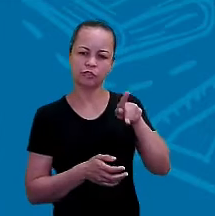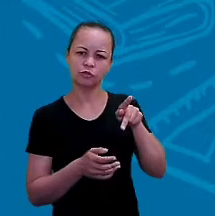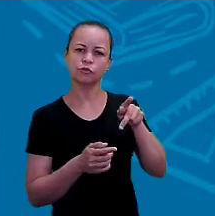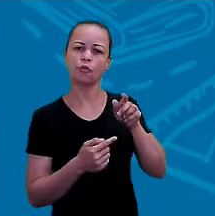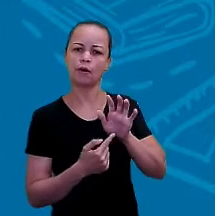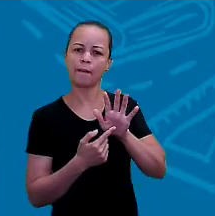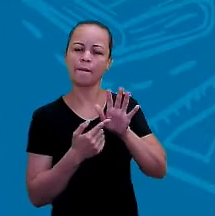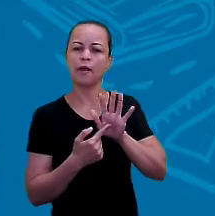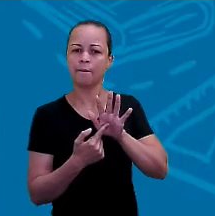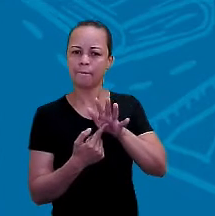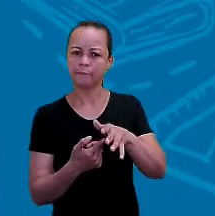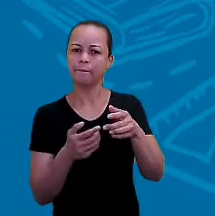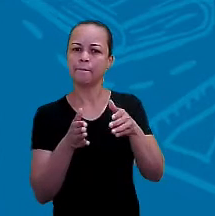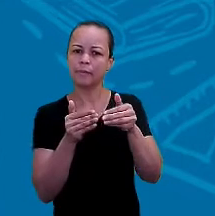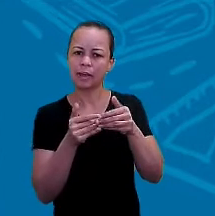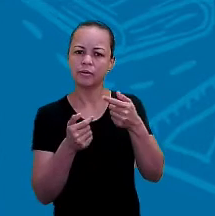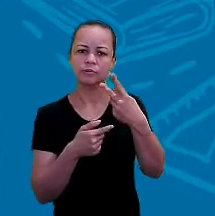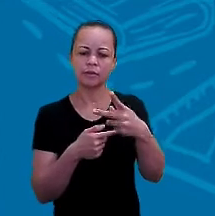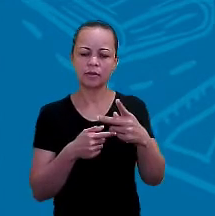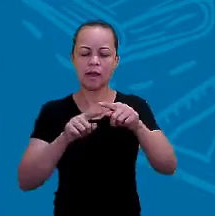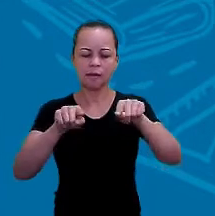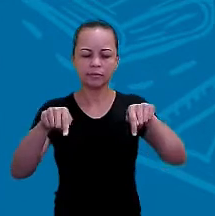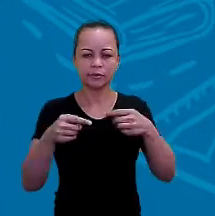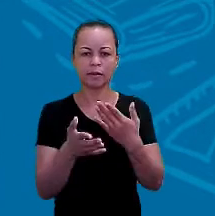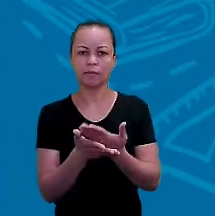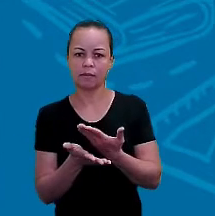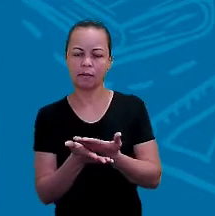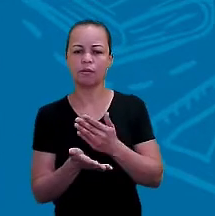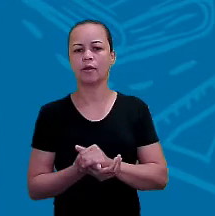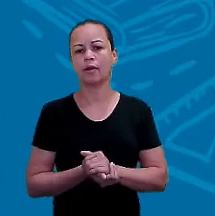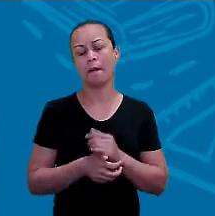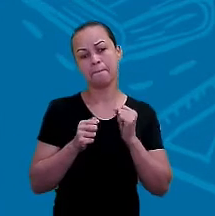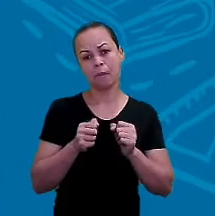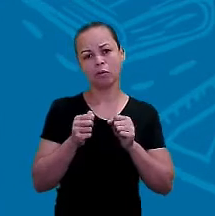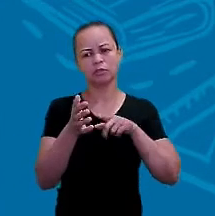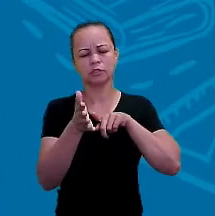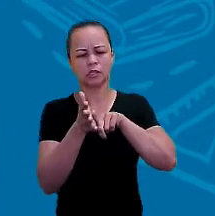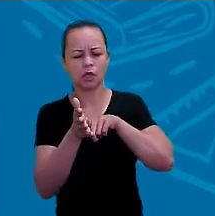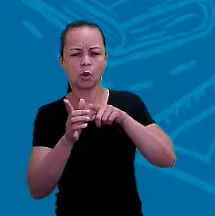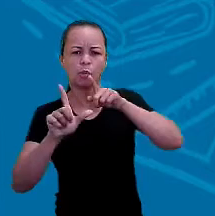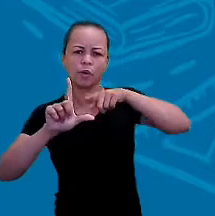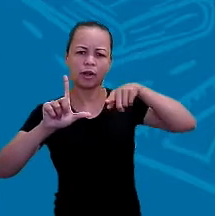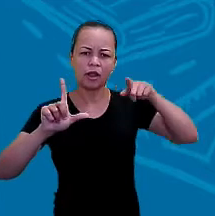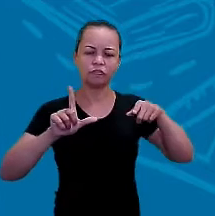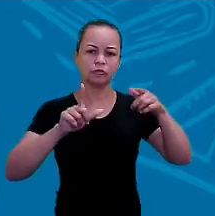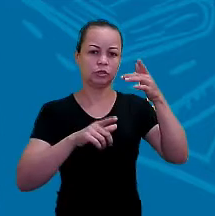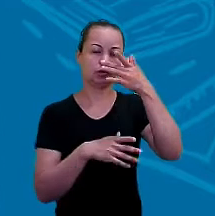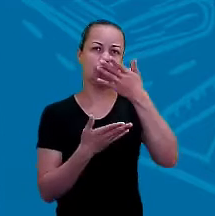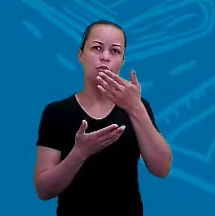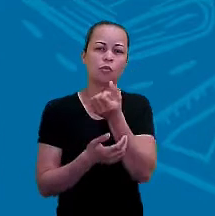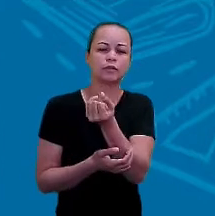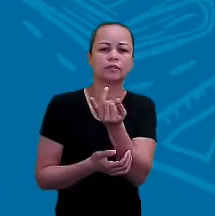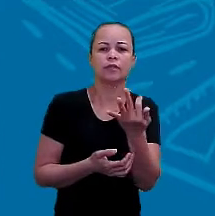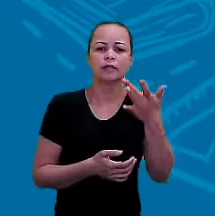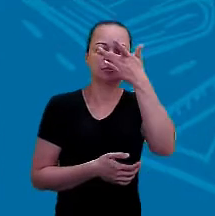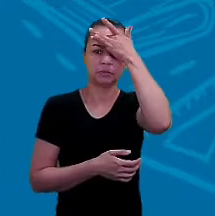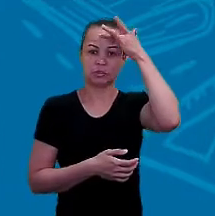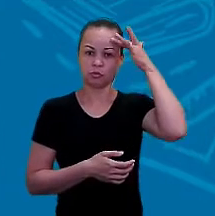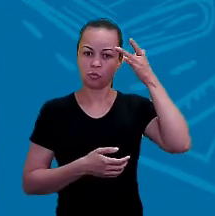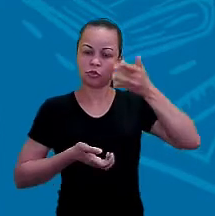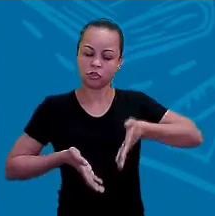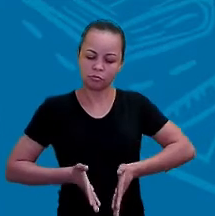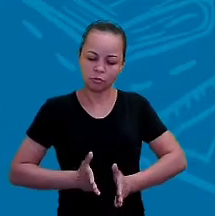dados de um crescimento populacional, né? A relação de pessoas que estão nascendo em uma cidade. E aí eu pego